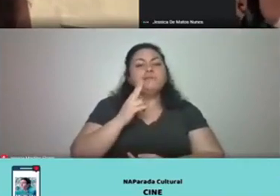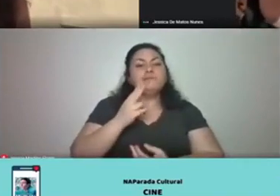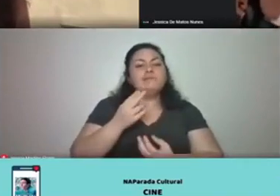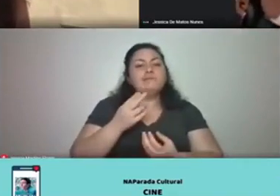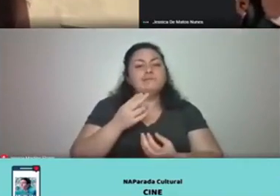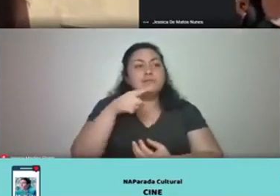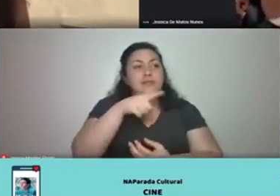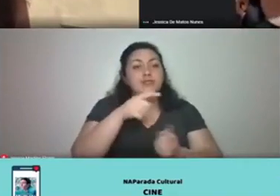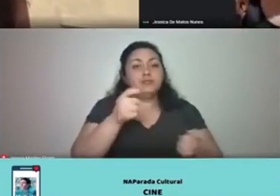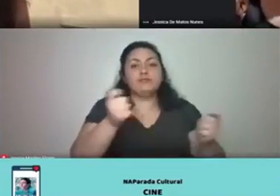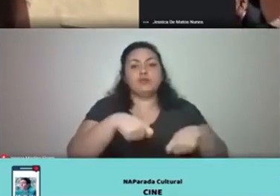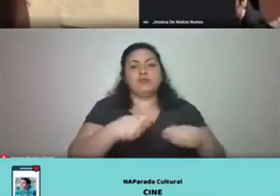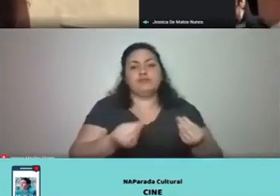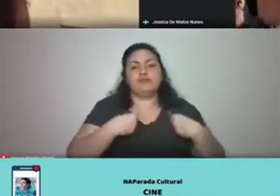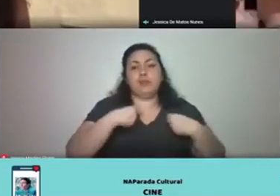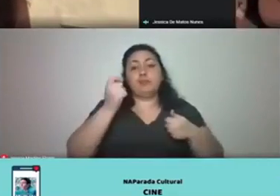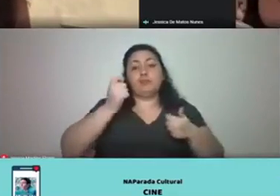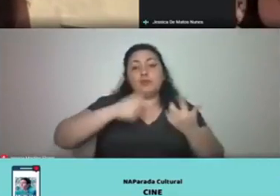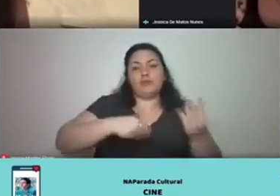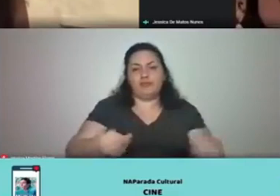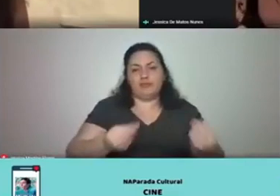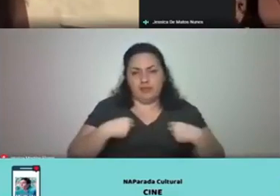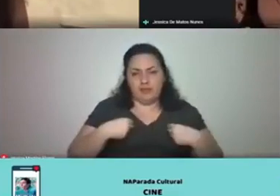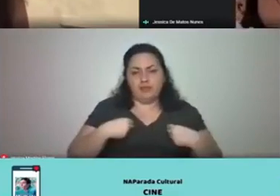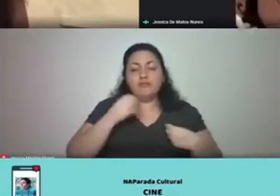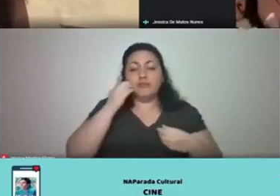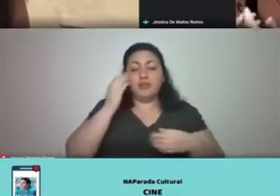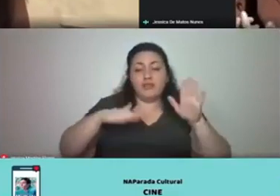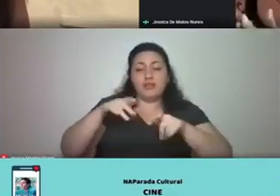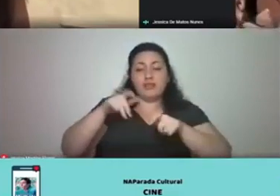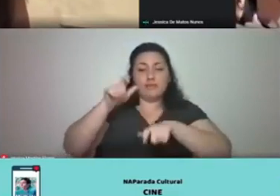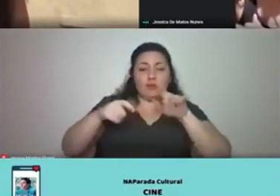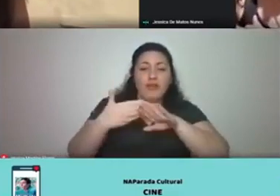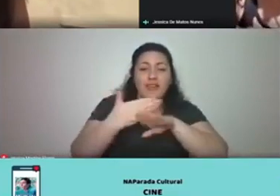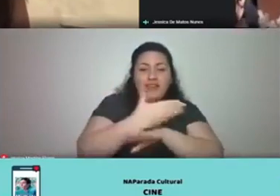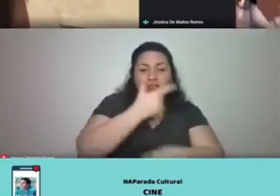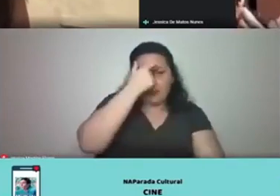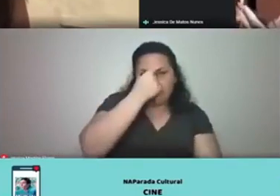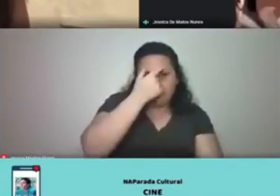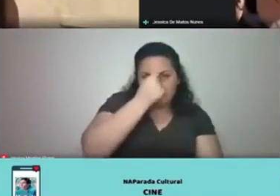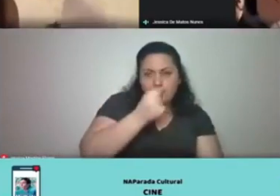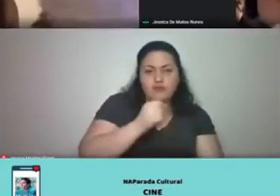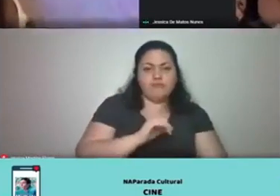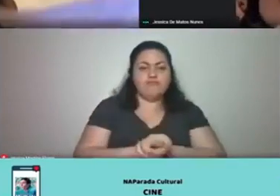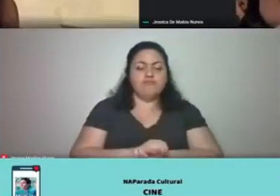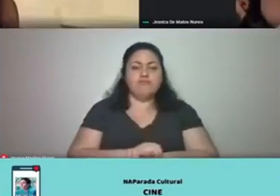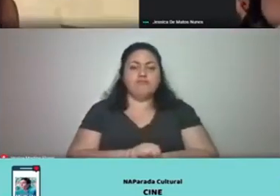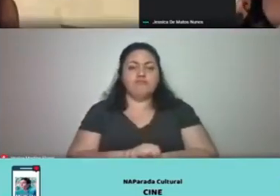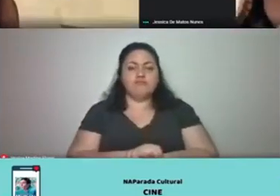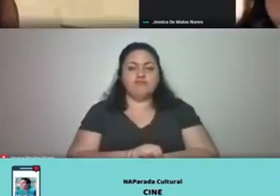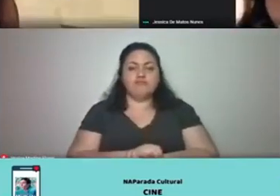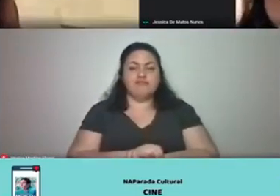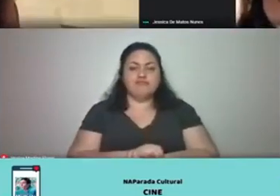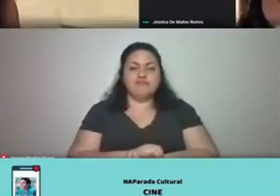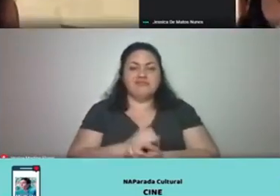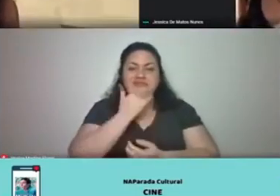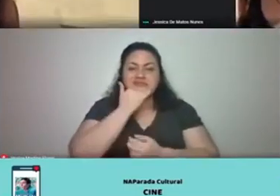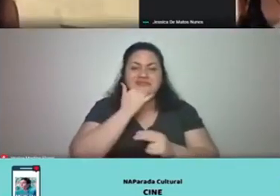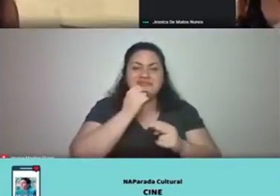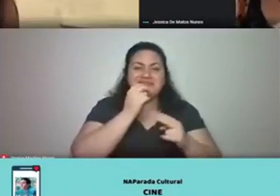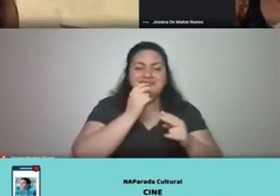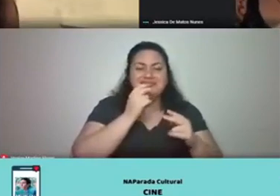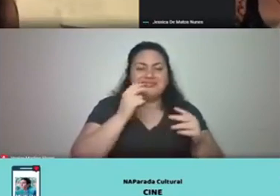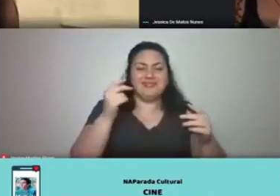assim. E talvez quem entre na universidade, né, entre É que a com uma faculdade, ideia... quando a gente...